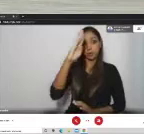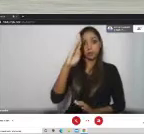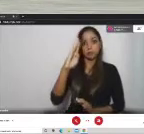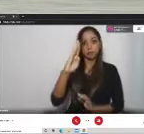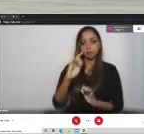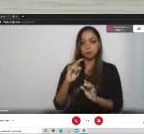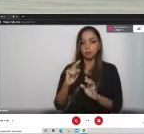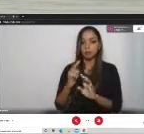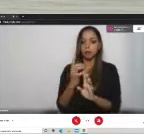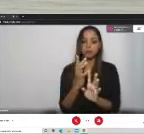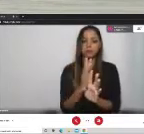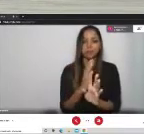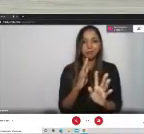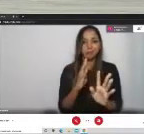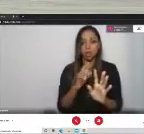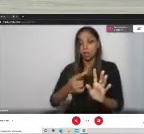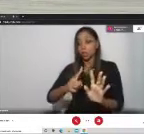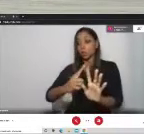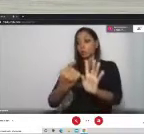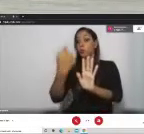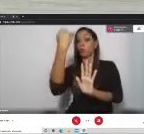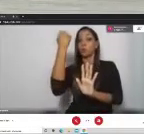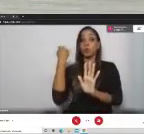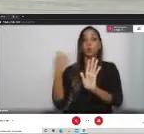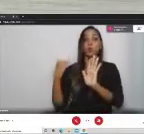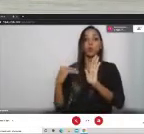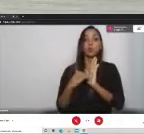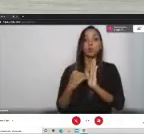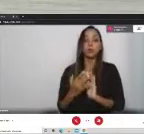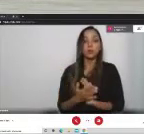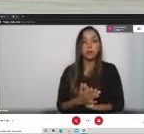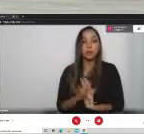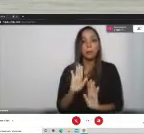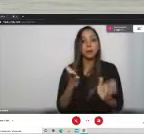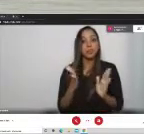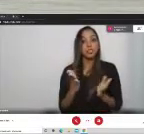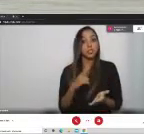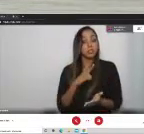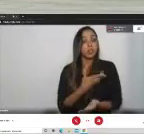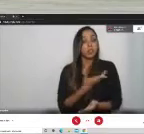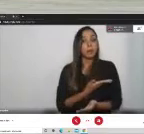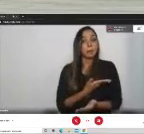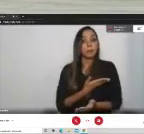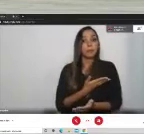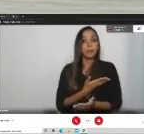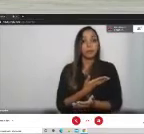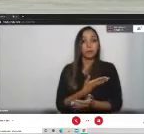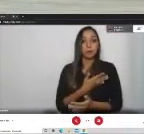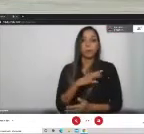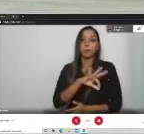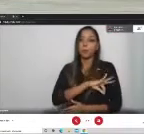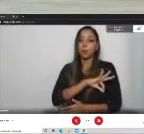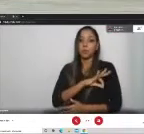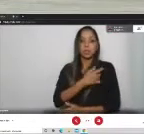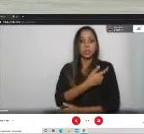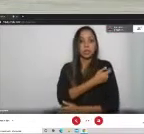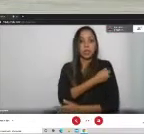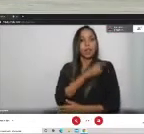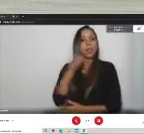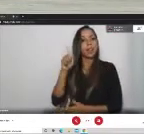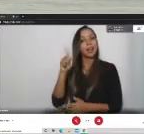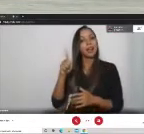Belém do Pará, onde eu tenho um amigo policial, ele já foi vacinado por ser da linha de frente lá no Belém do Pará. Já